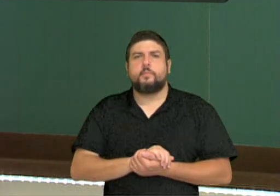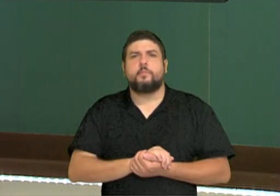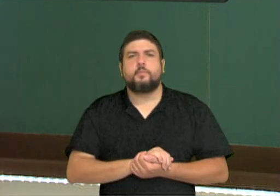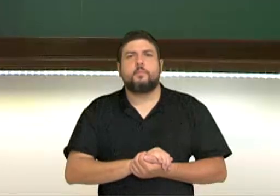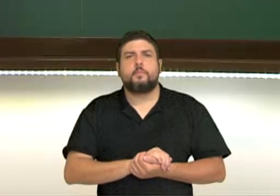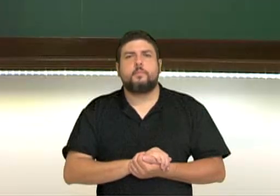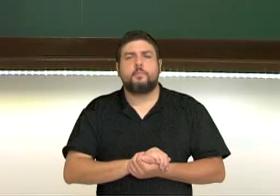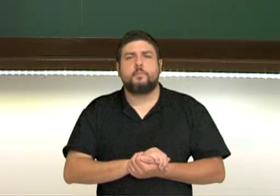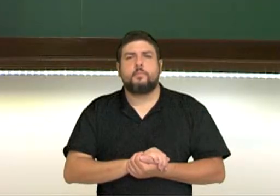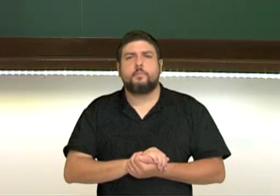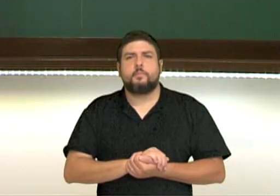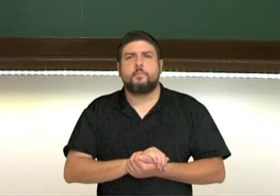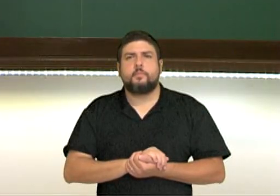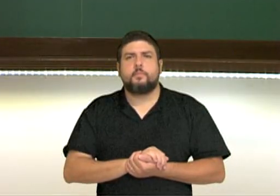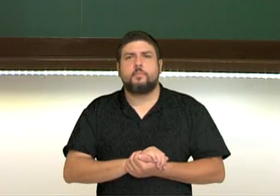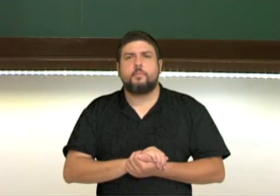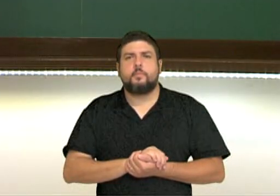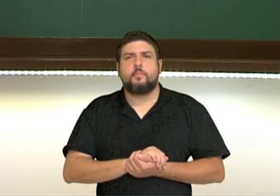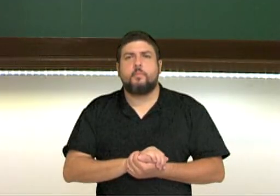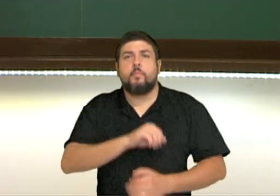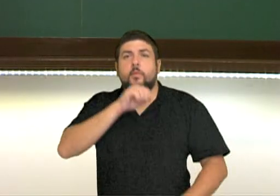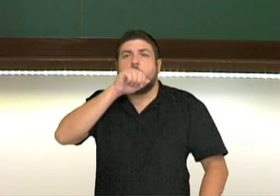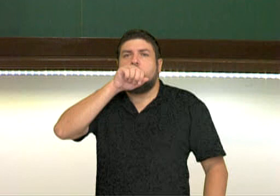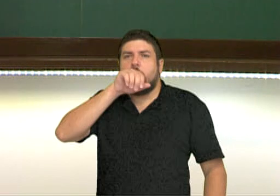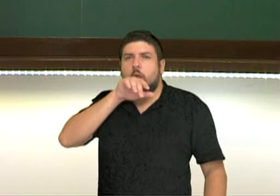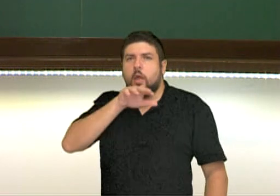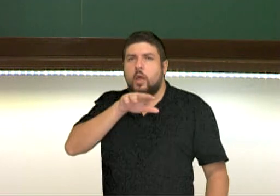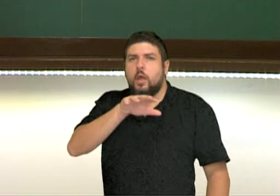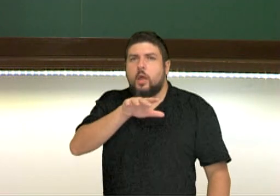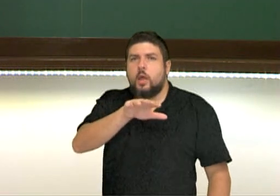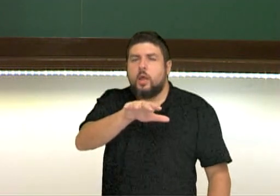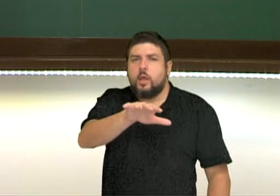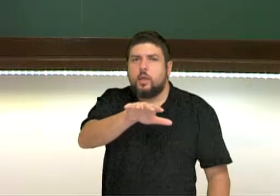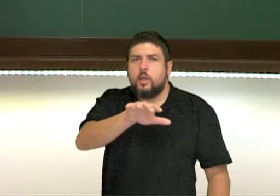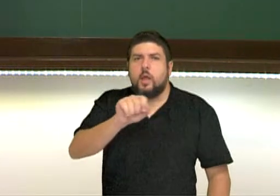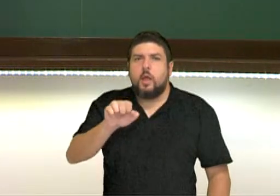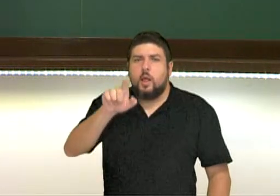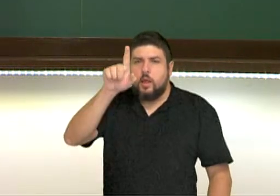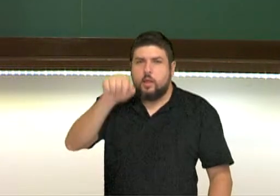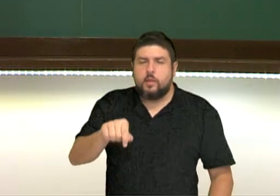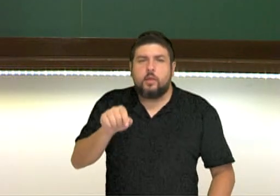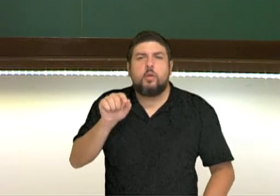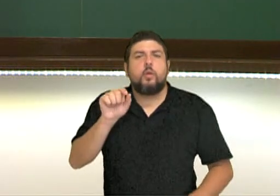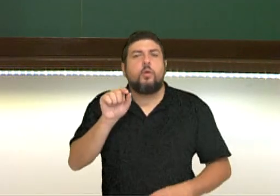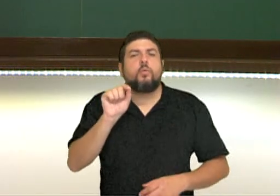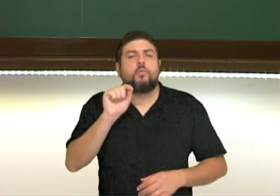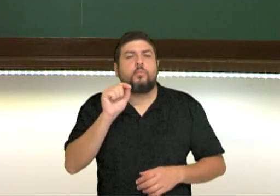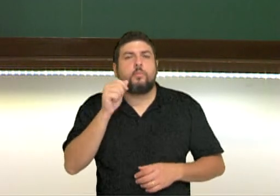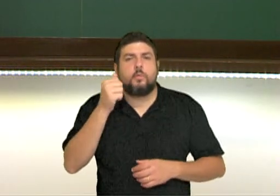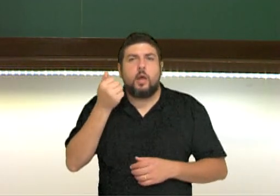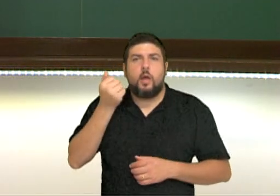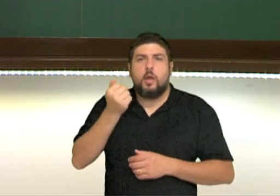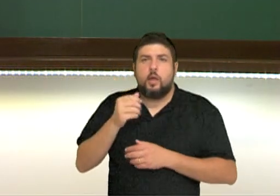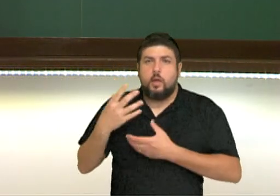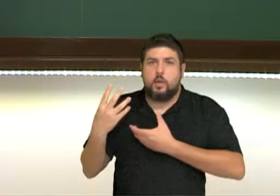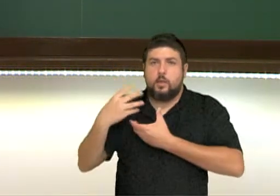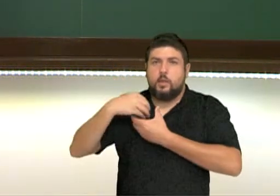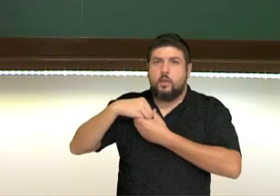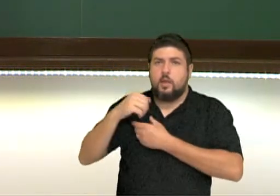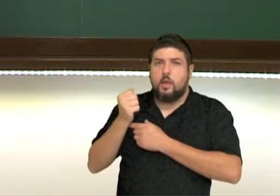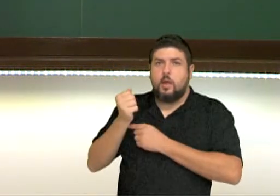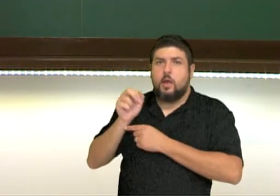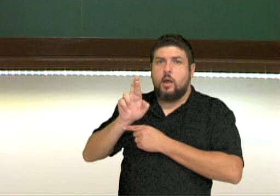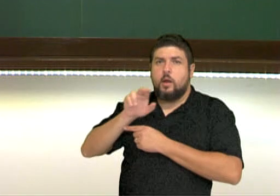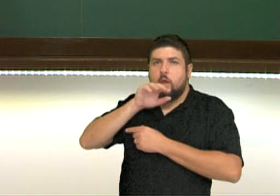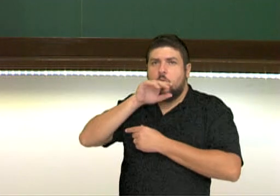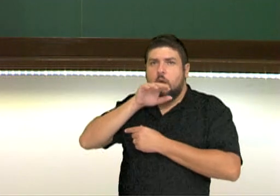E quanto à expiração? A expiração é um movimento que permite a saída do ar rico em